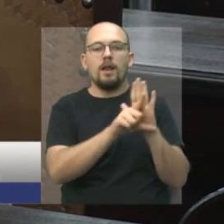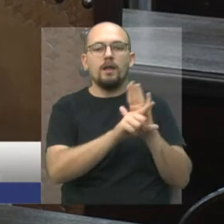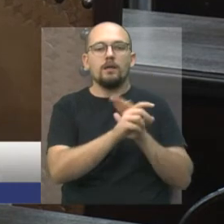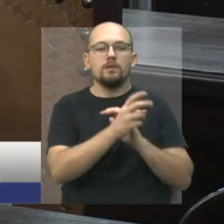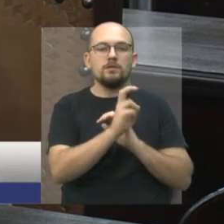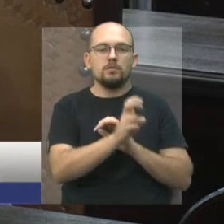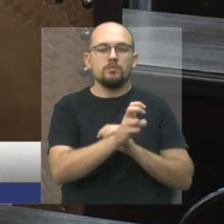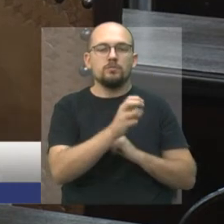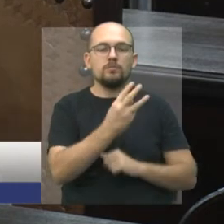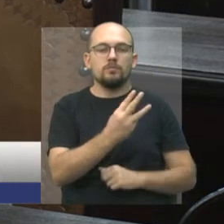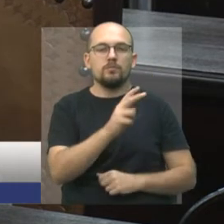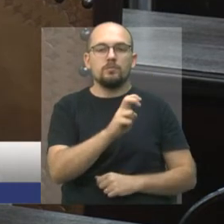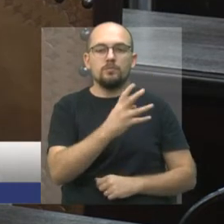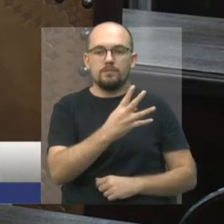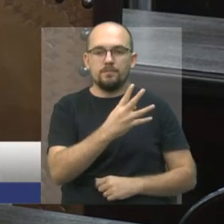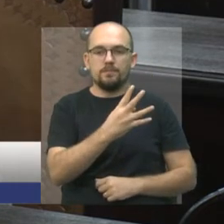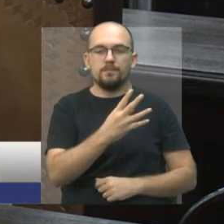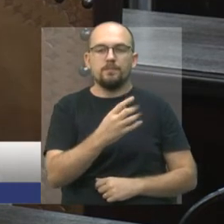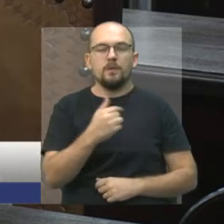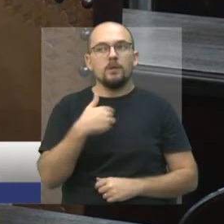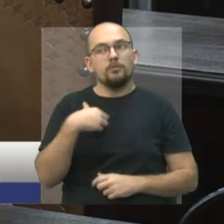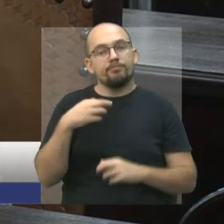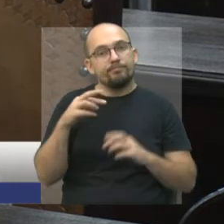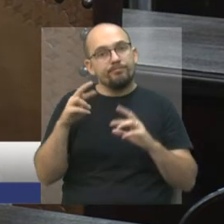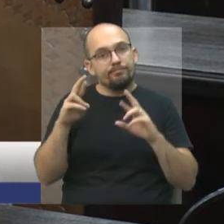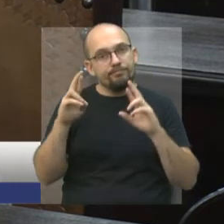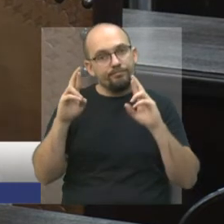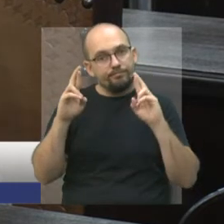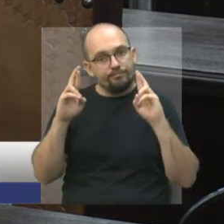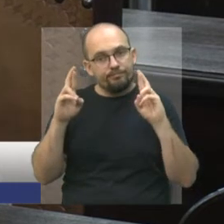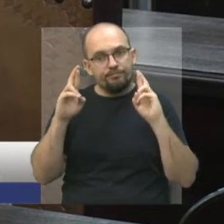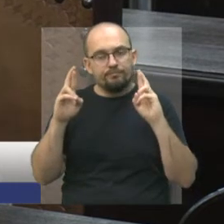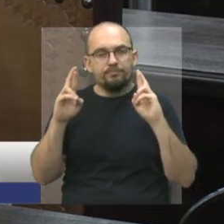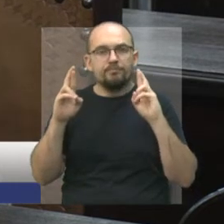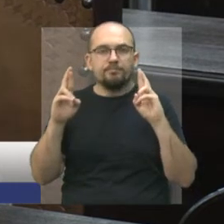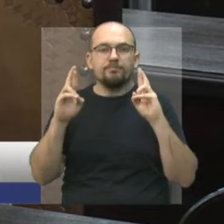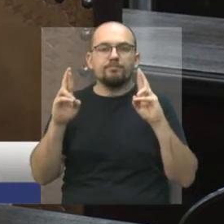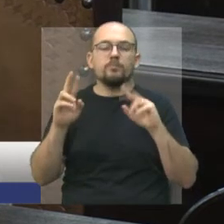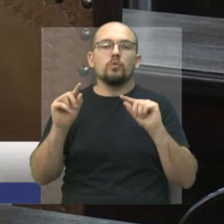5.354. A gente torce para que